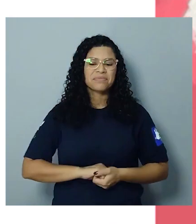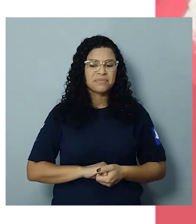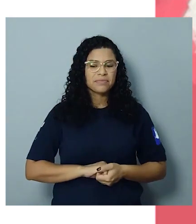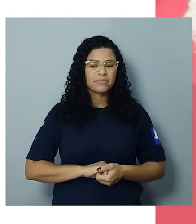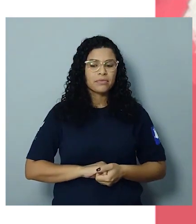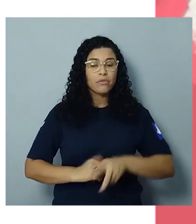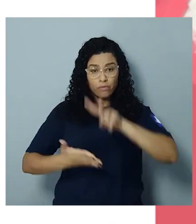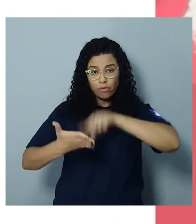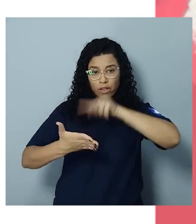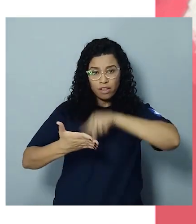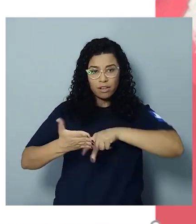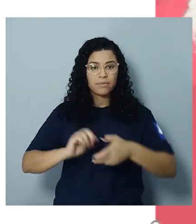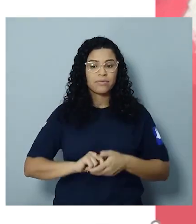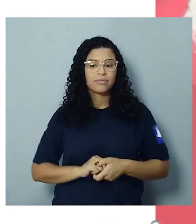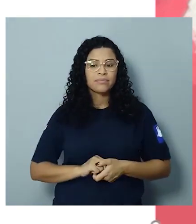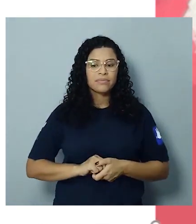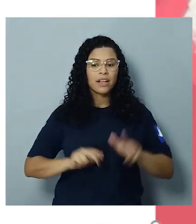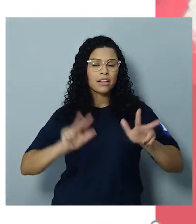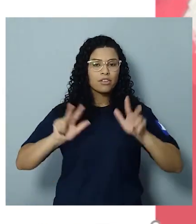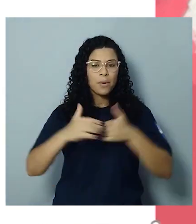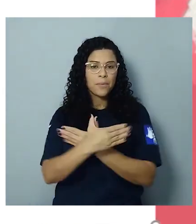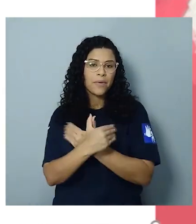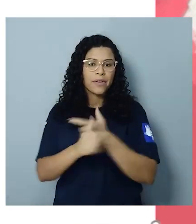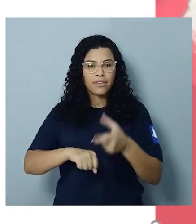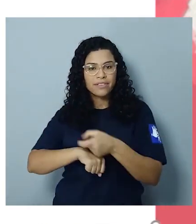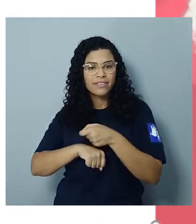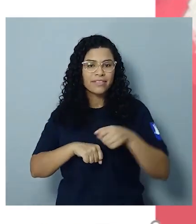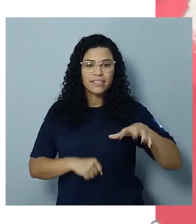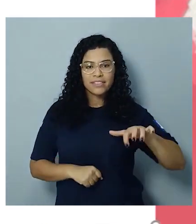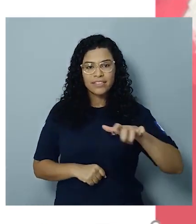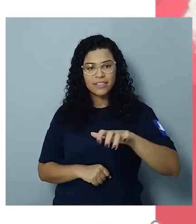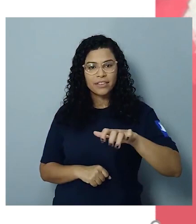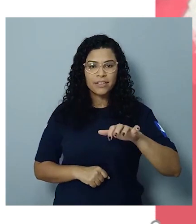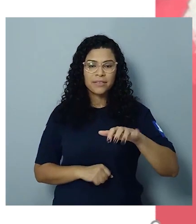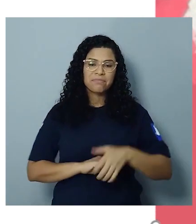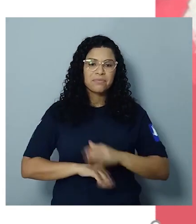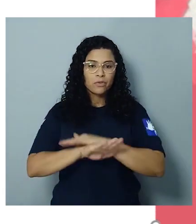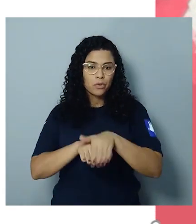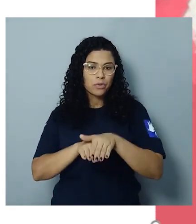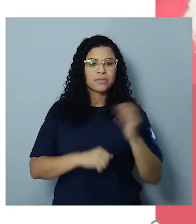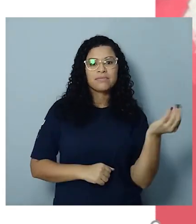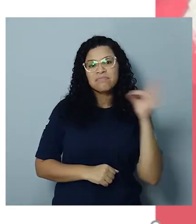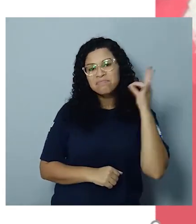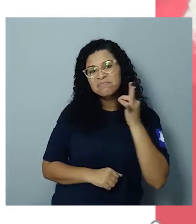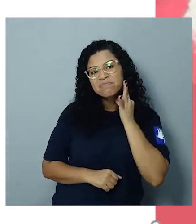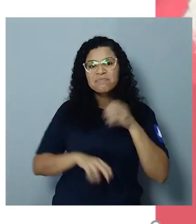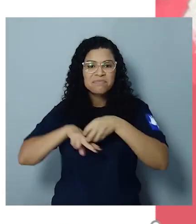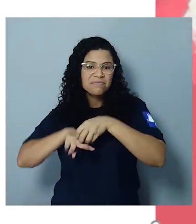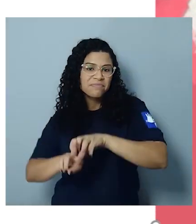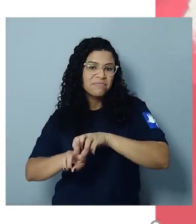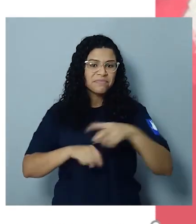vou ler aqui lagartixa borboleta formiga Aranha Joaninha abelha